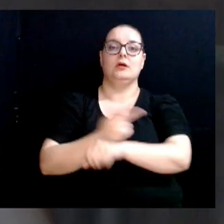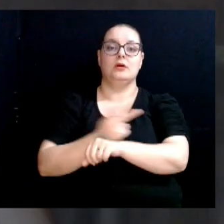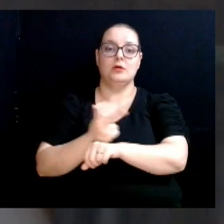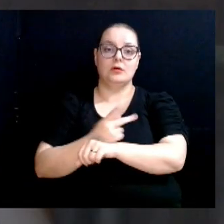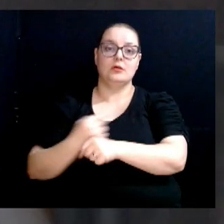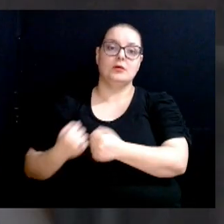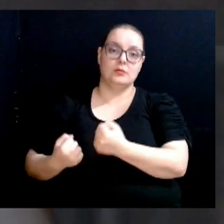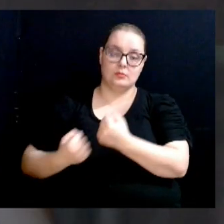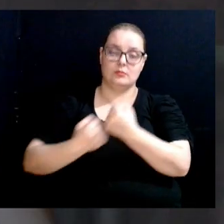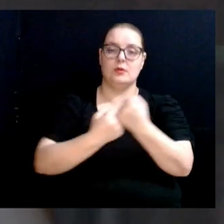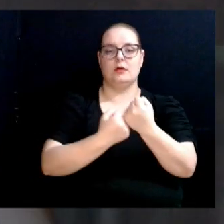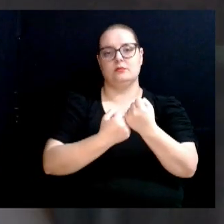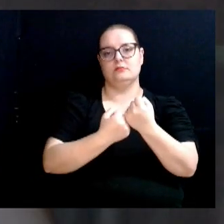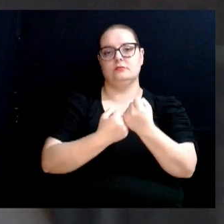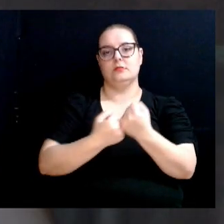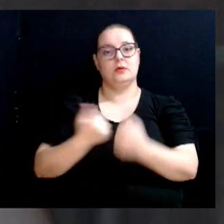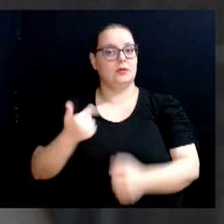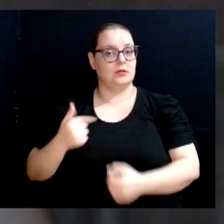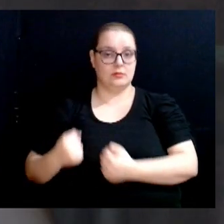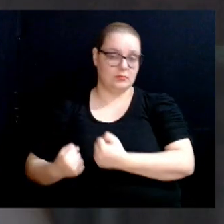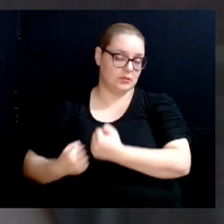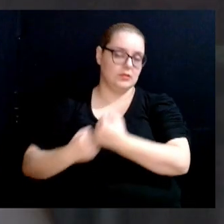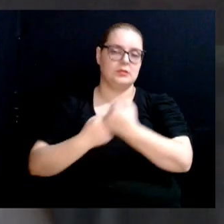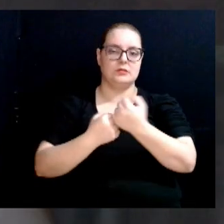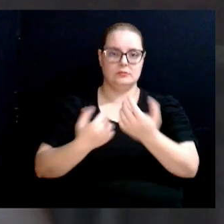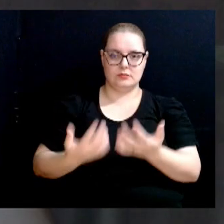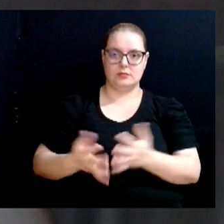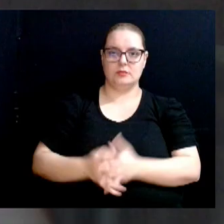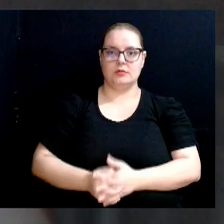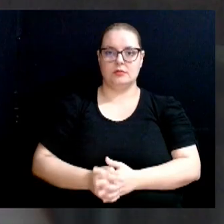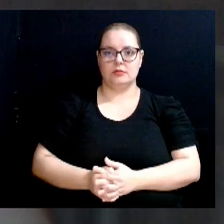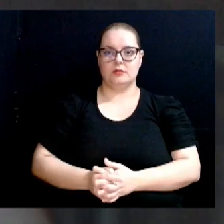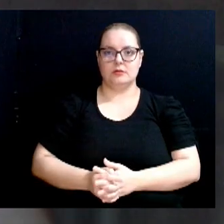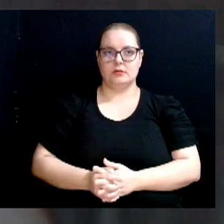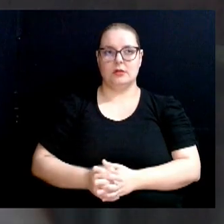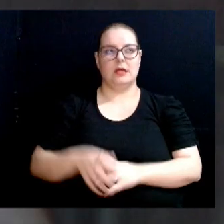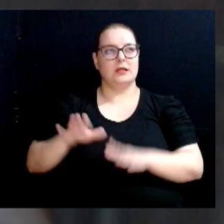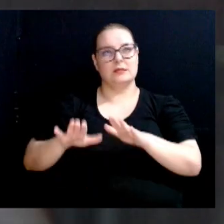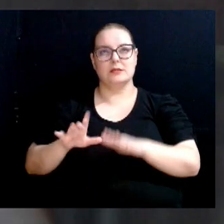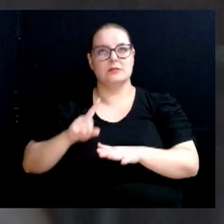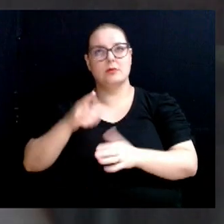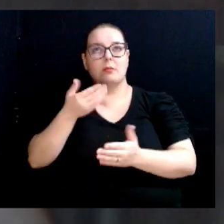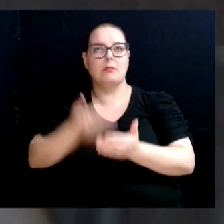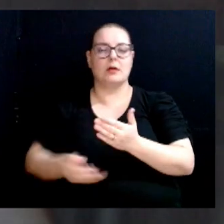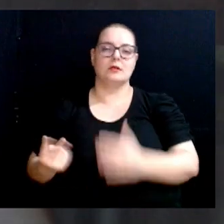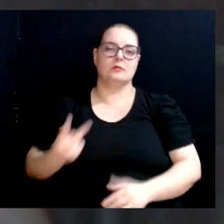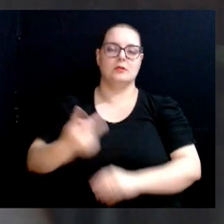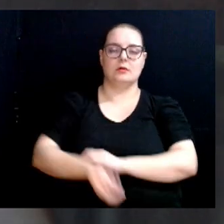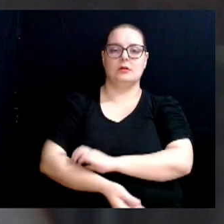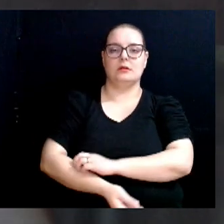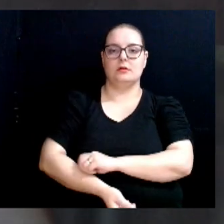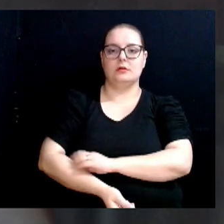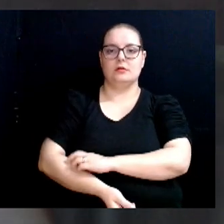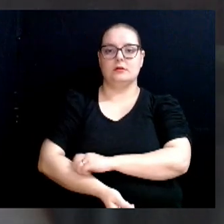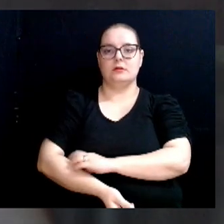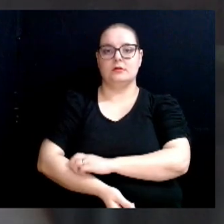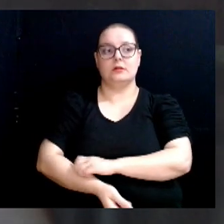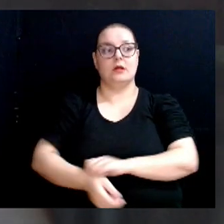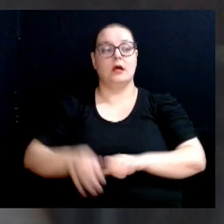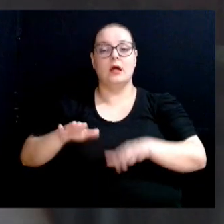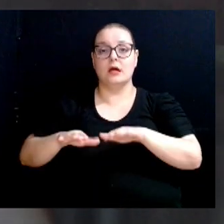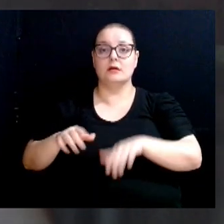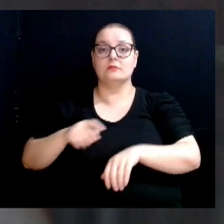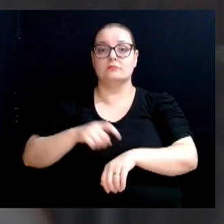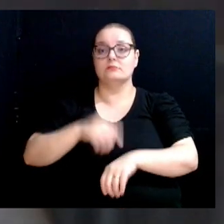não ter esse apoio, não necessariamente, às vezes, é uma desvalidação que acontece. Às vezes é um cenário de ignorar, como se não